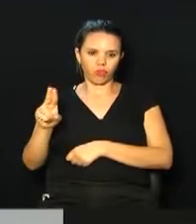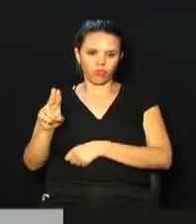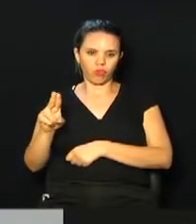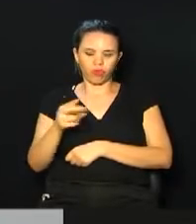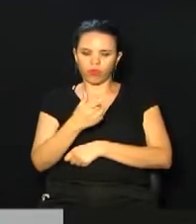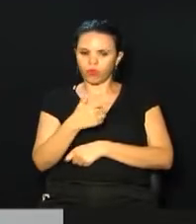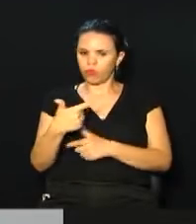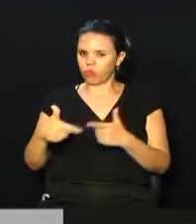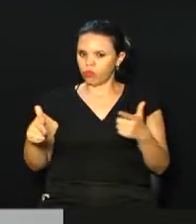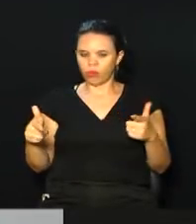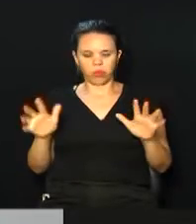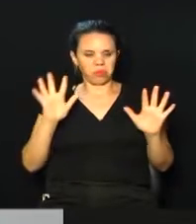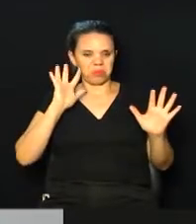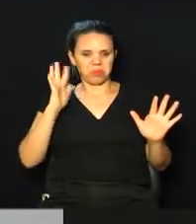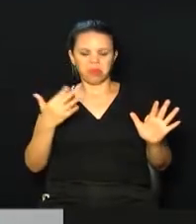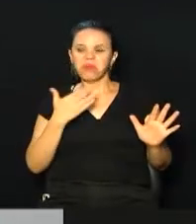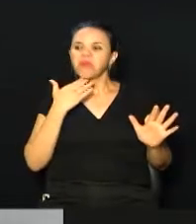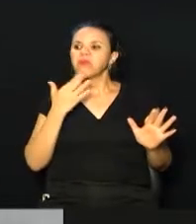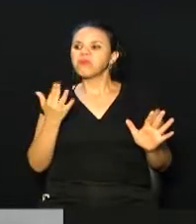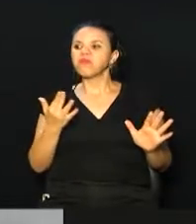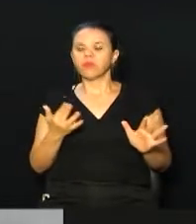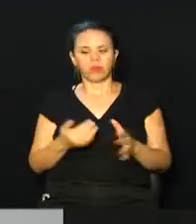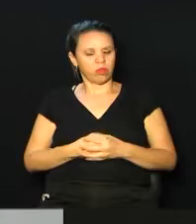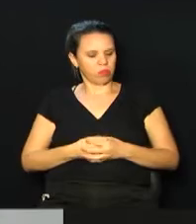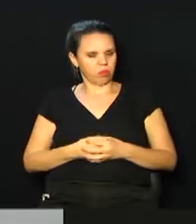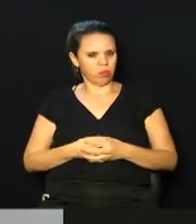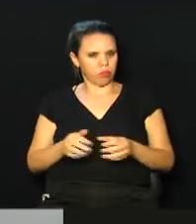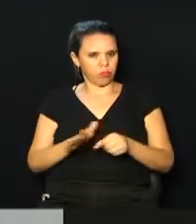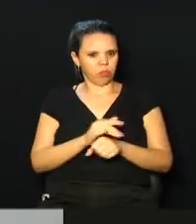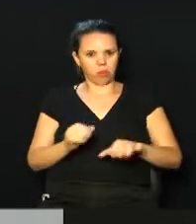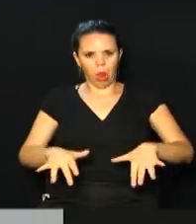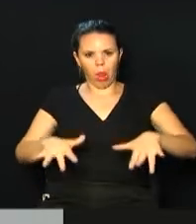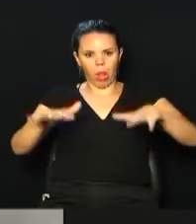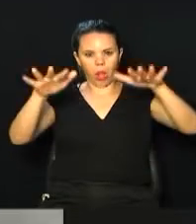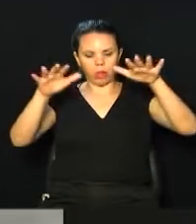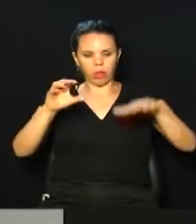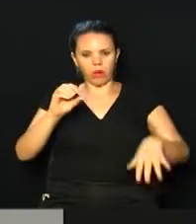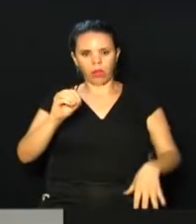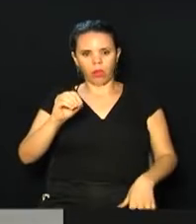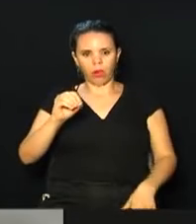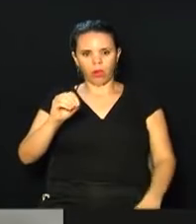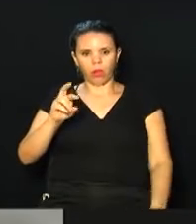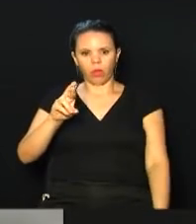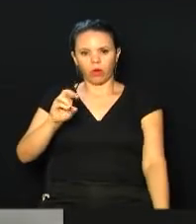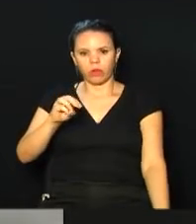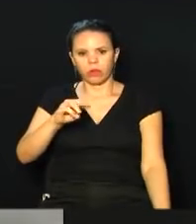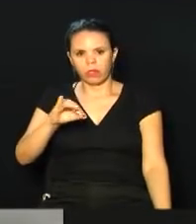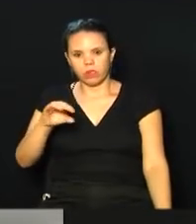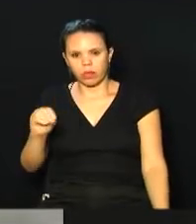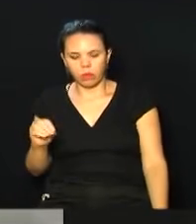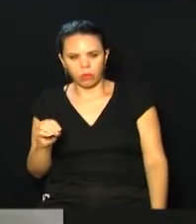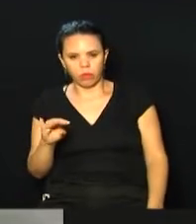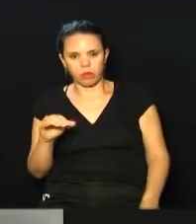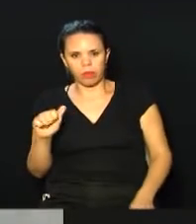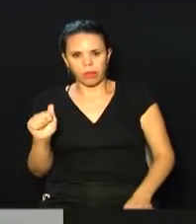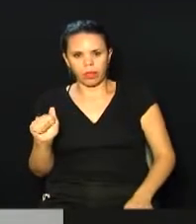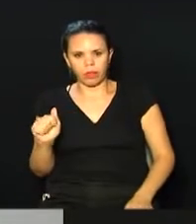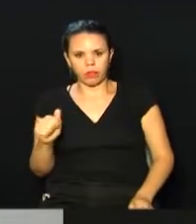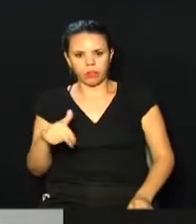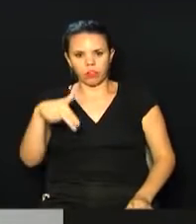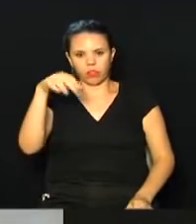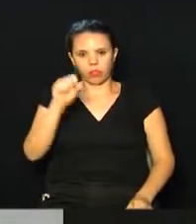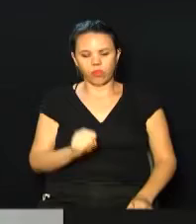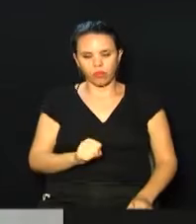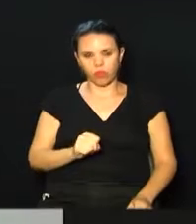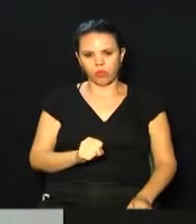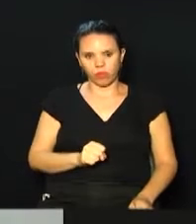nenhuma eficiência nas enchentes da Orozimbo Maia e da Norte-Sul